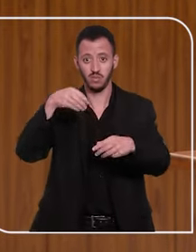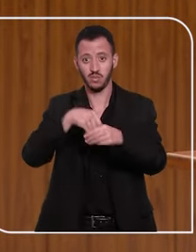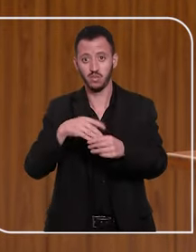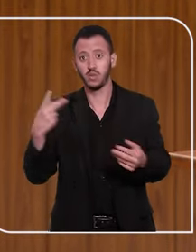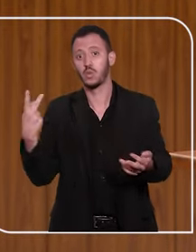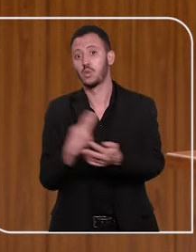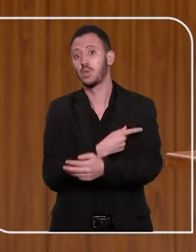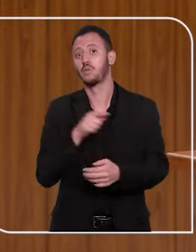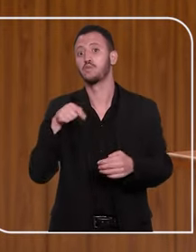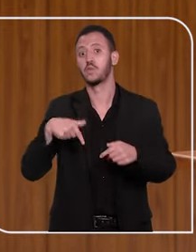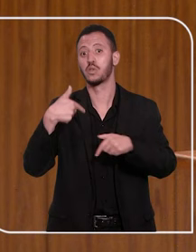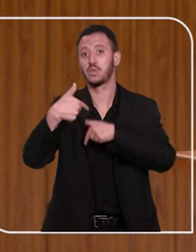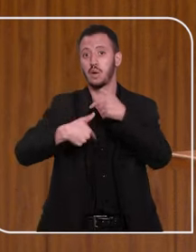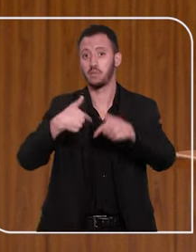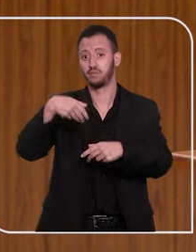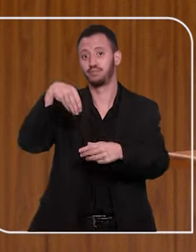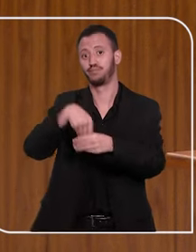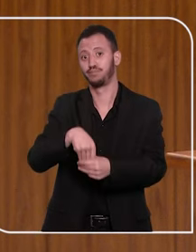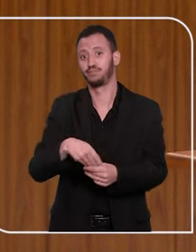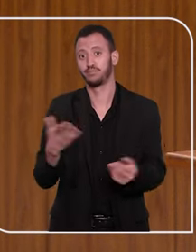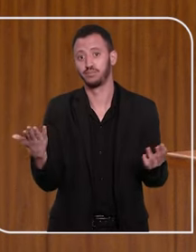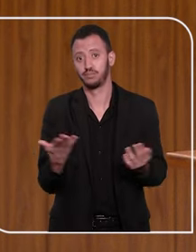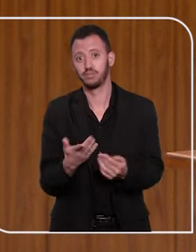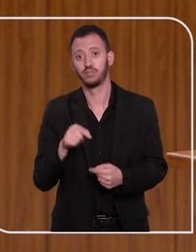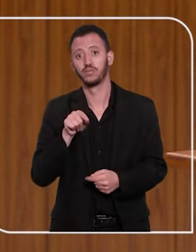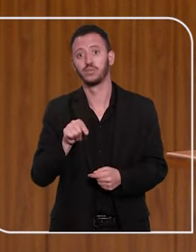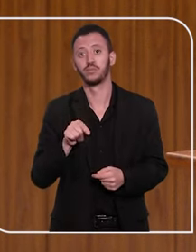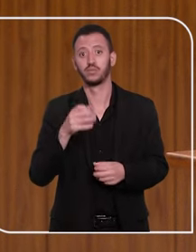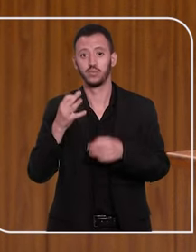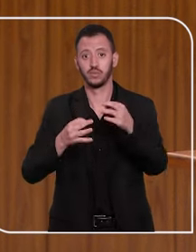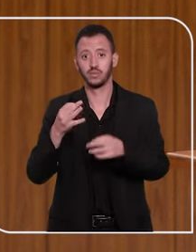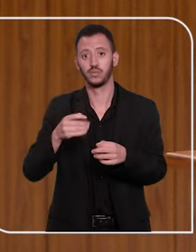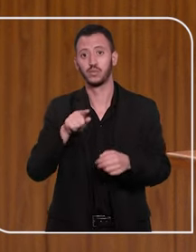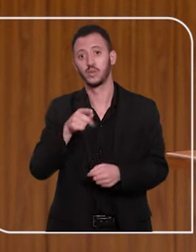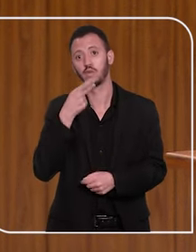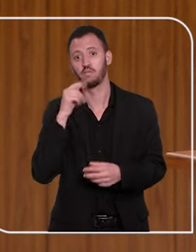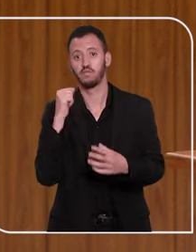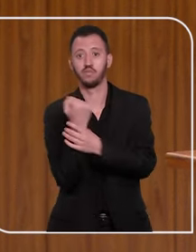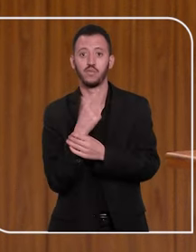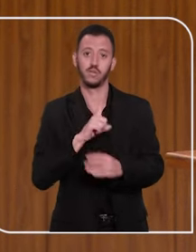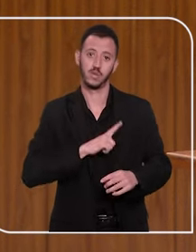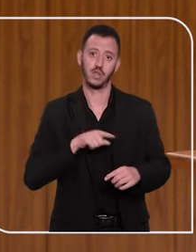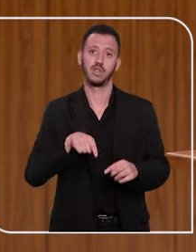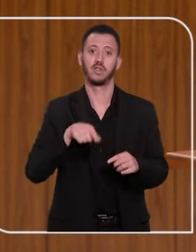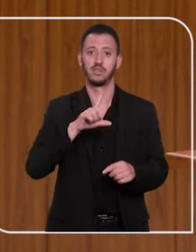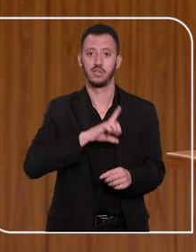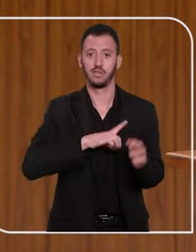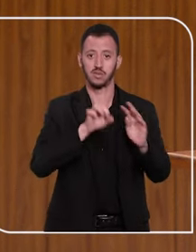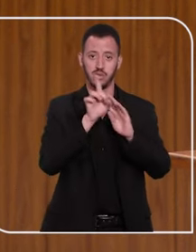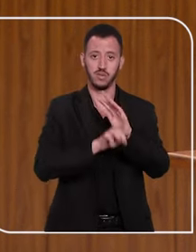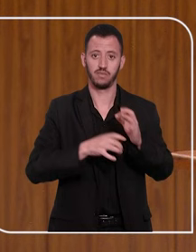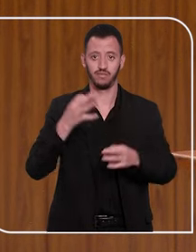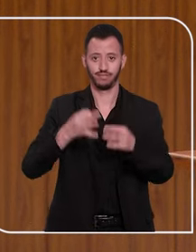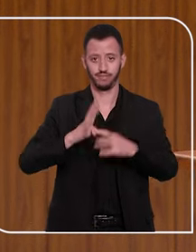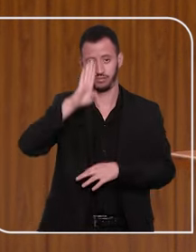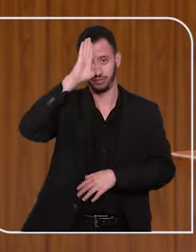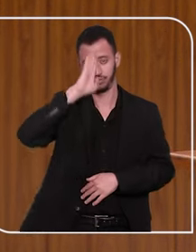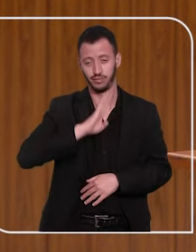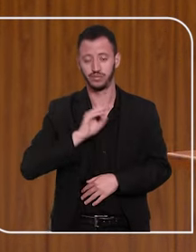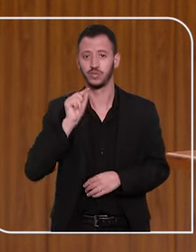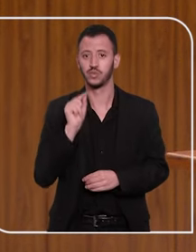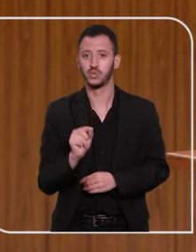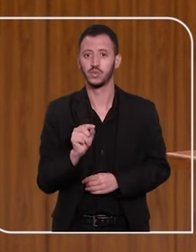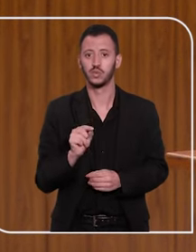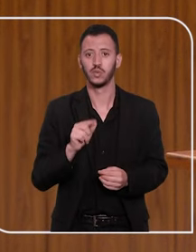em uma ação de acidente de trabalho com pedido julgado em edente em que a segurada tinha direito à justiça gratuita